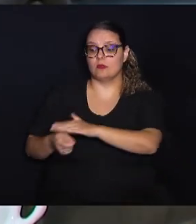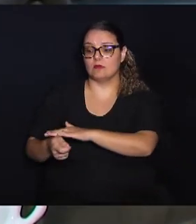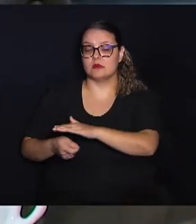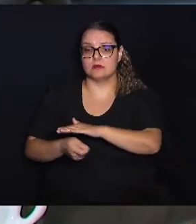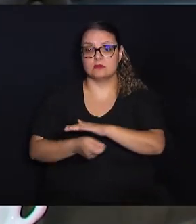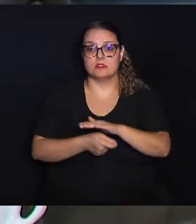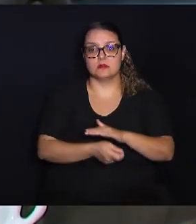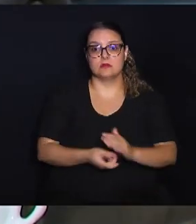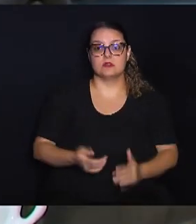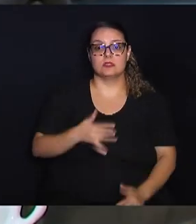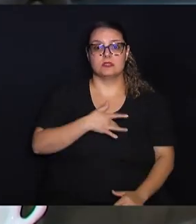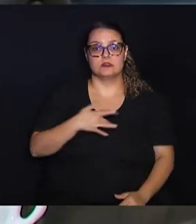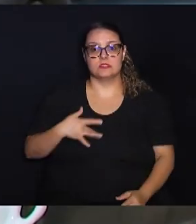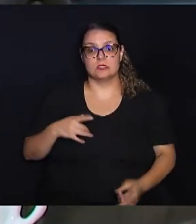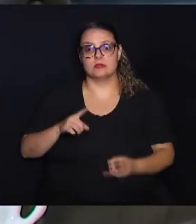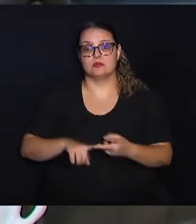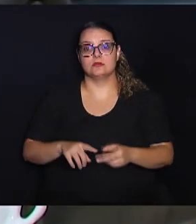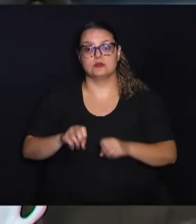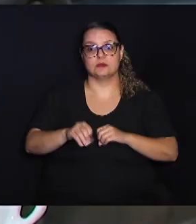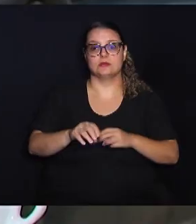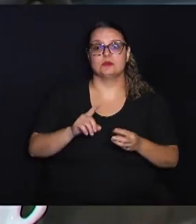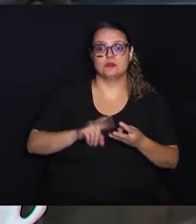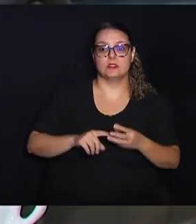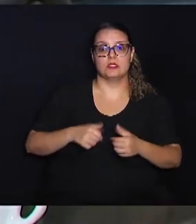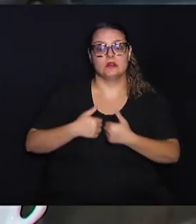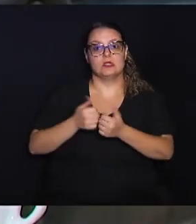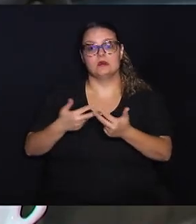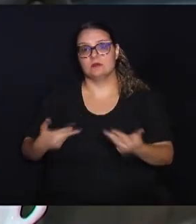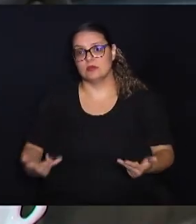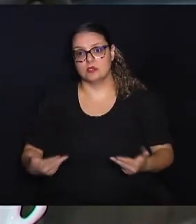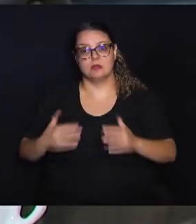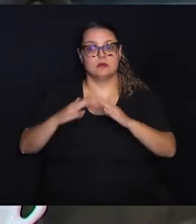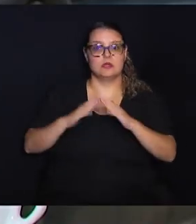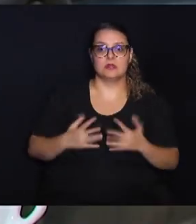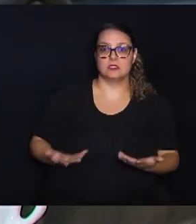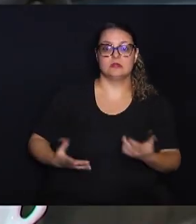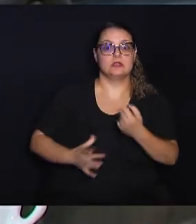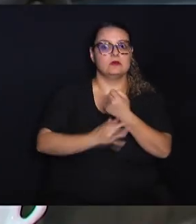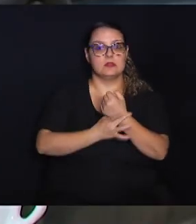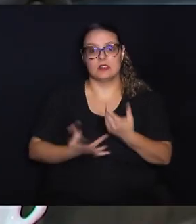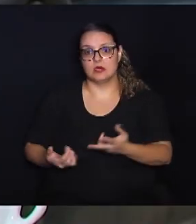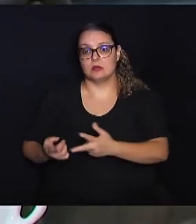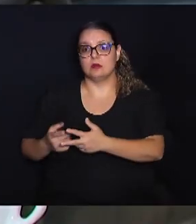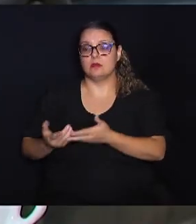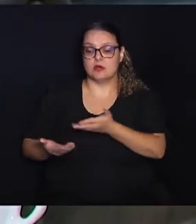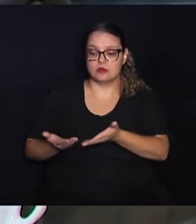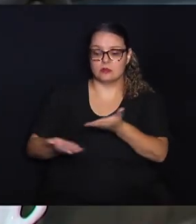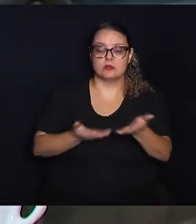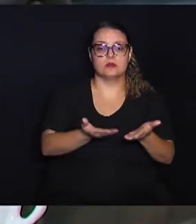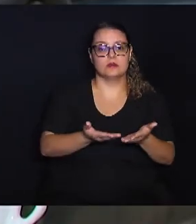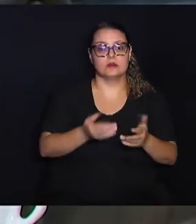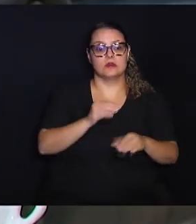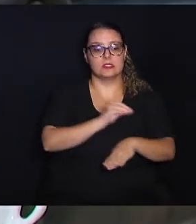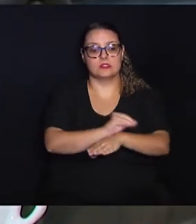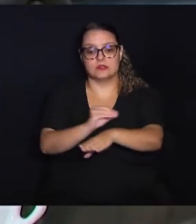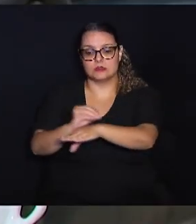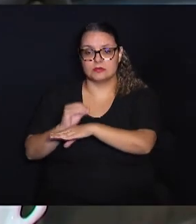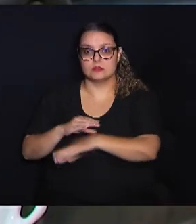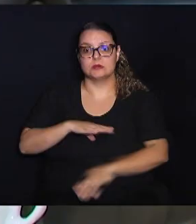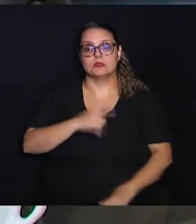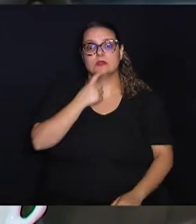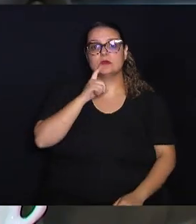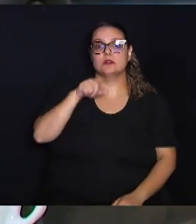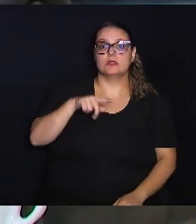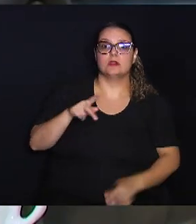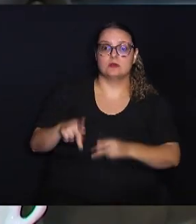Em saúde, educação, transporte, habitação, segurança, meio ambiente, enfim, manutenção da cidade. E é a oportunidade da população